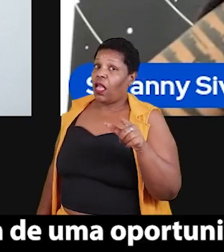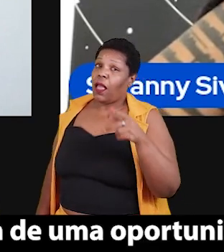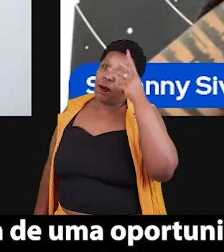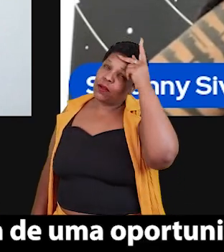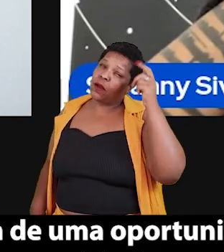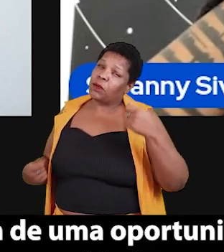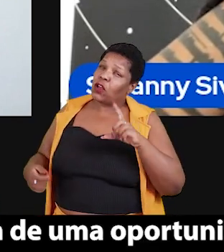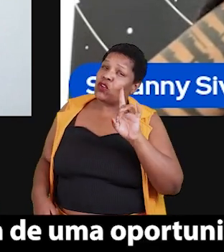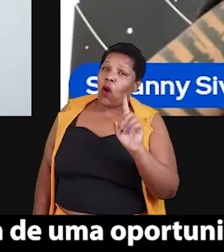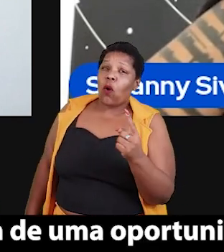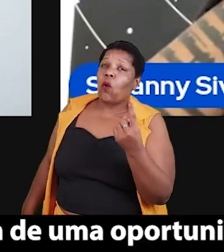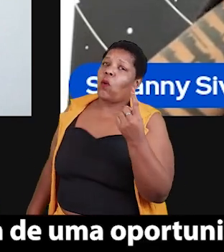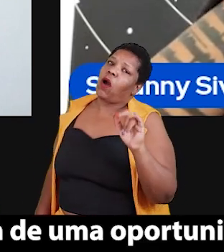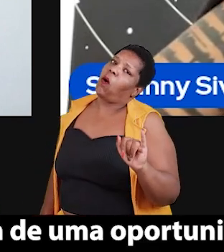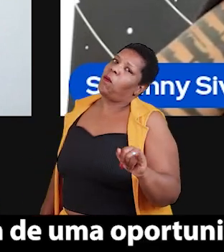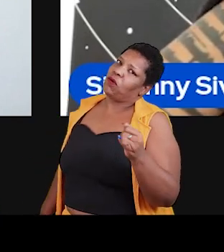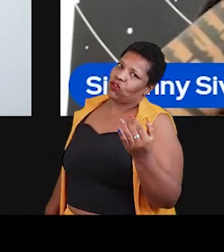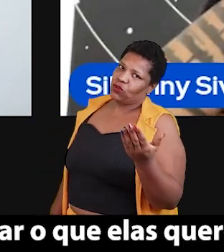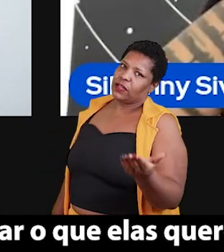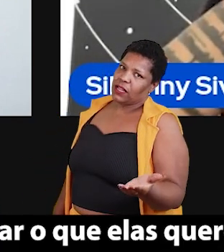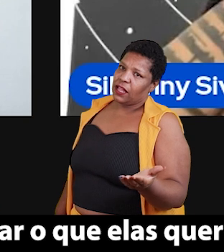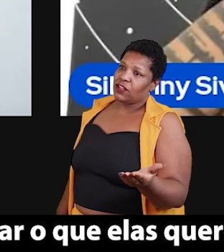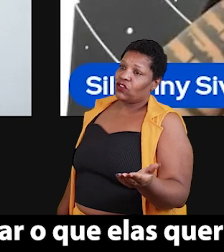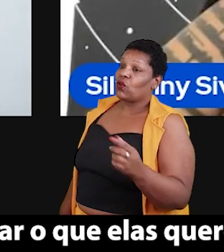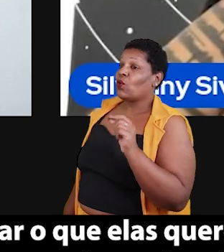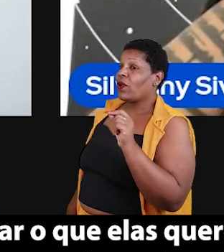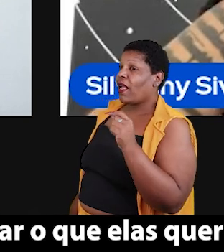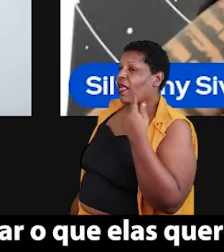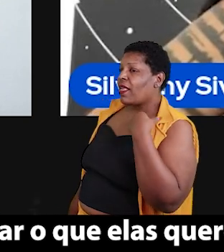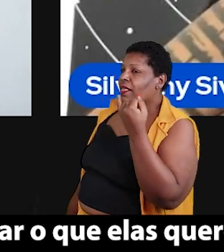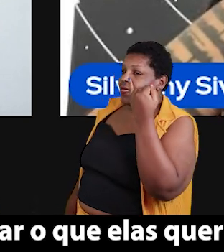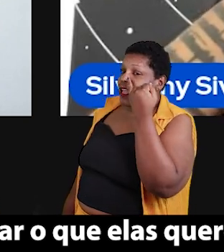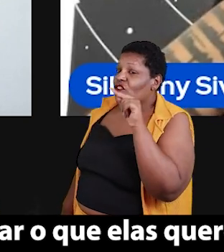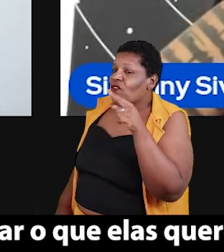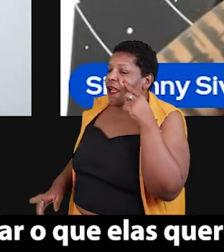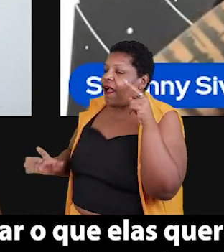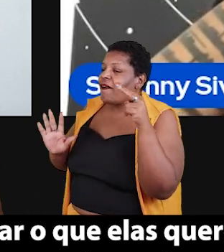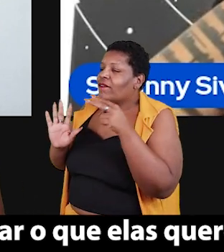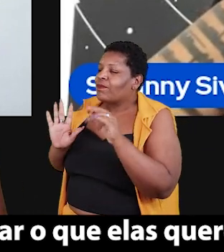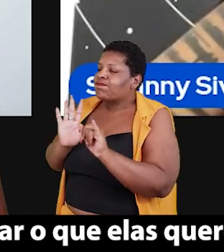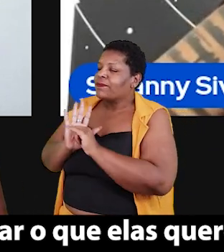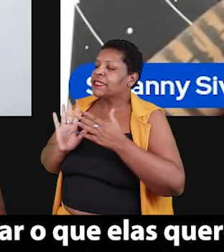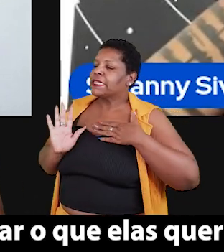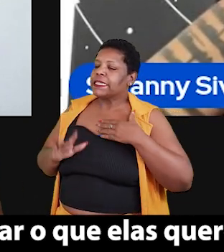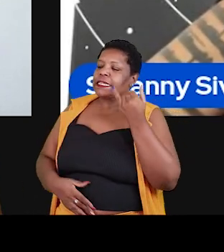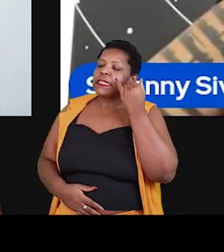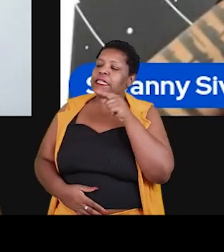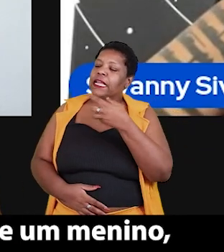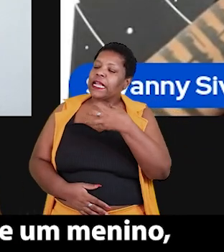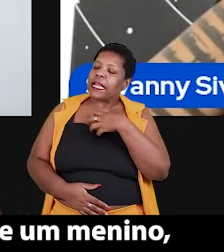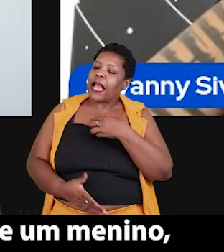só precisam de uma oportunidade e a oportunidade para identificar o que elas querem da vida delas, o que elas podem